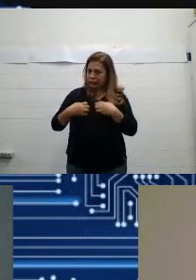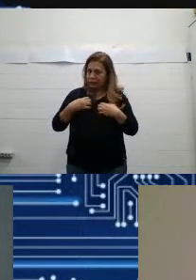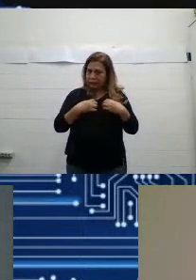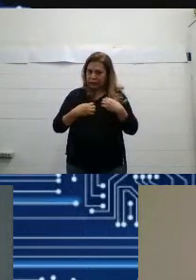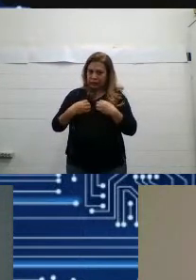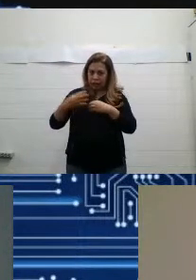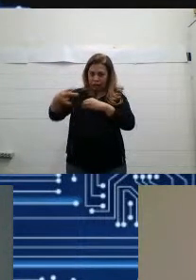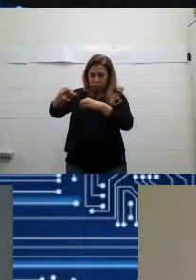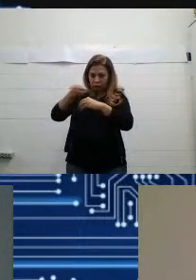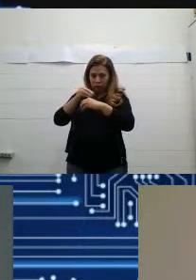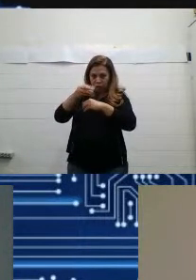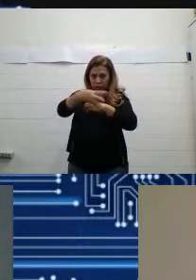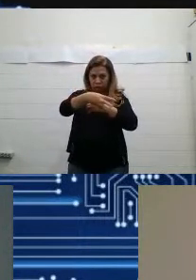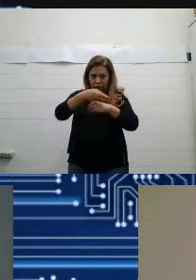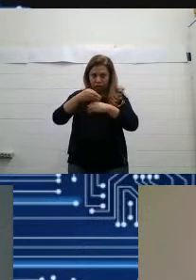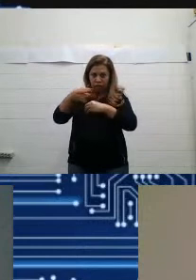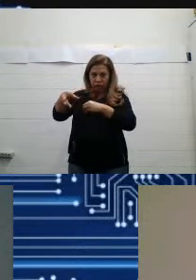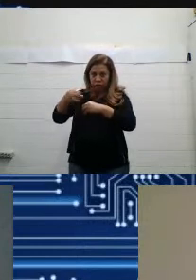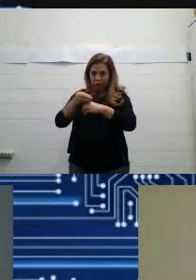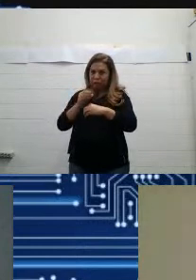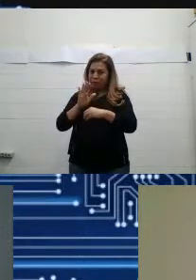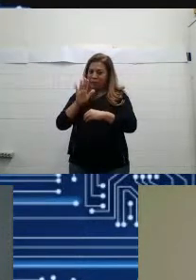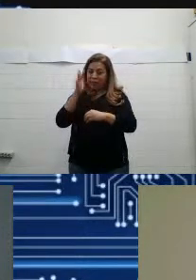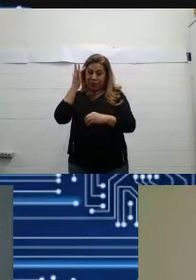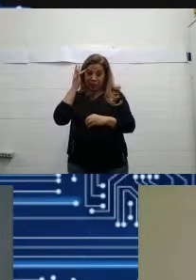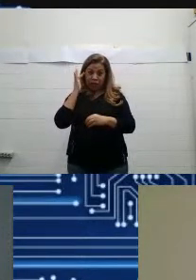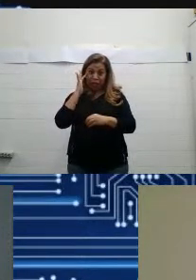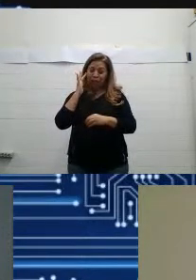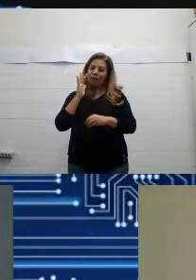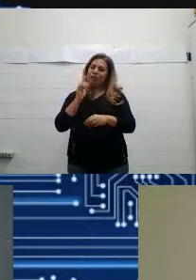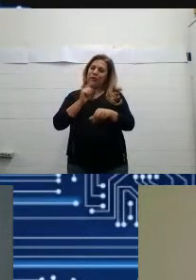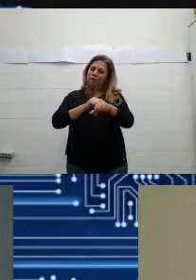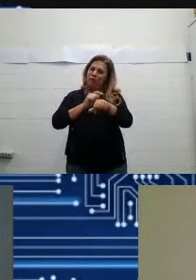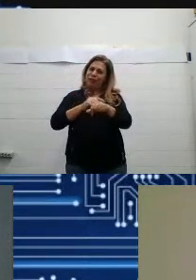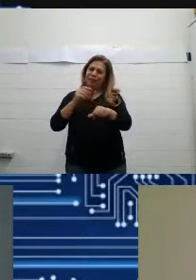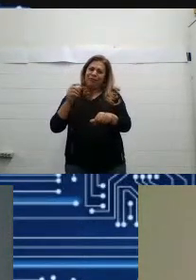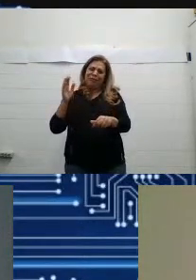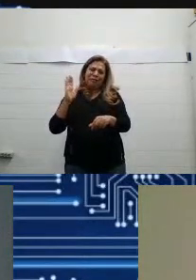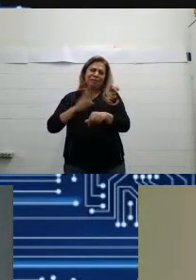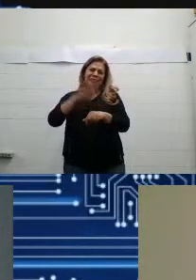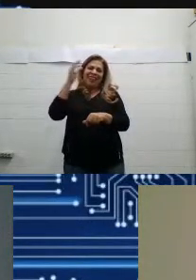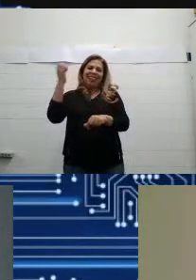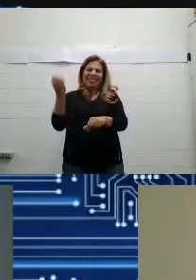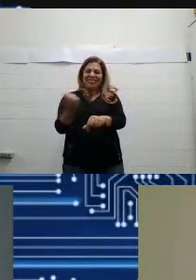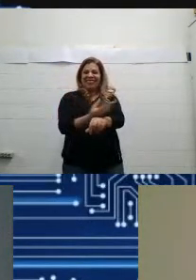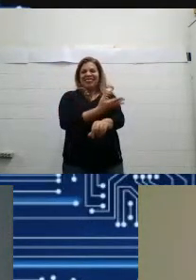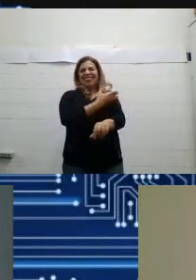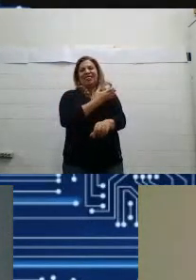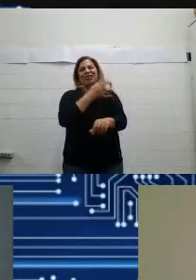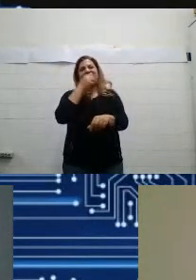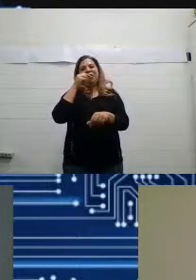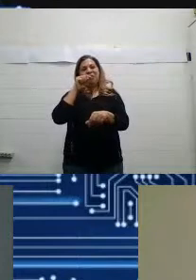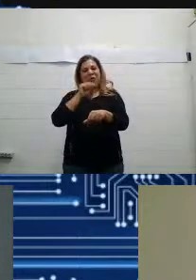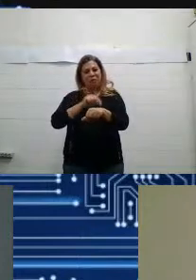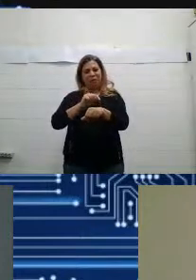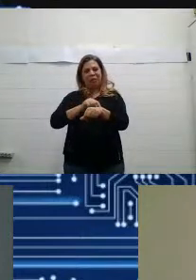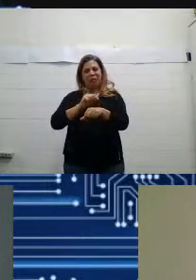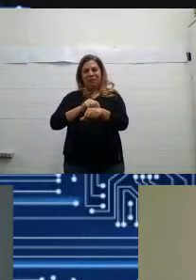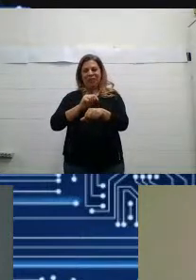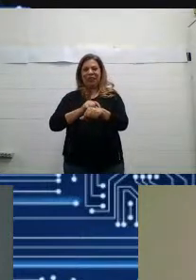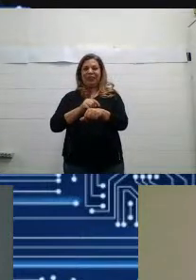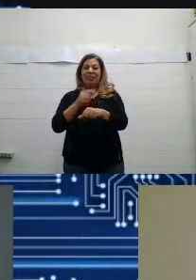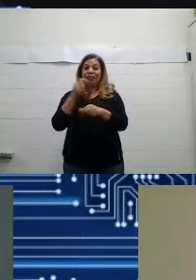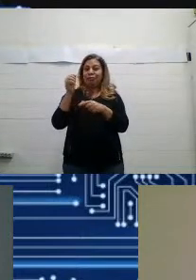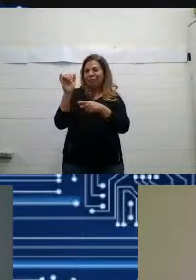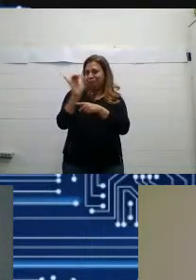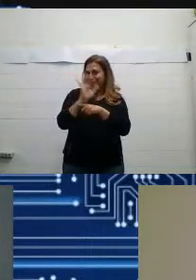documentais, mas eu acho que o momento mais emocionante foi o momento das gravações do documentário, inclusive não só